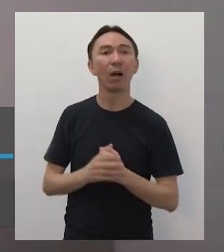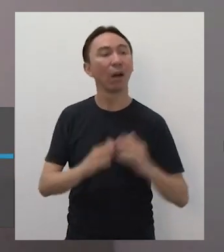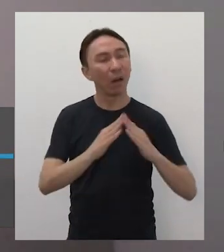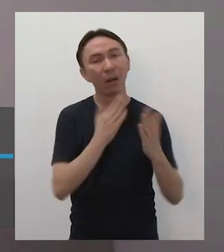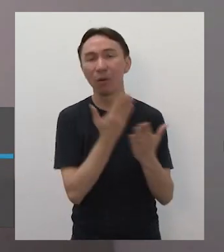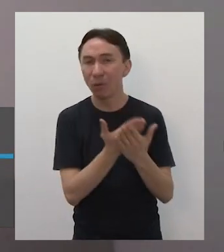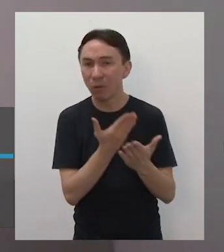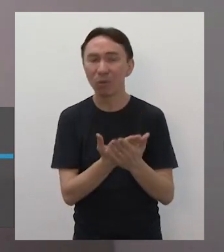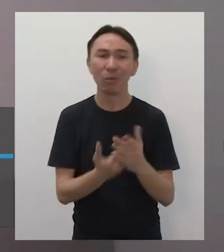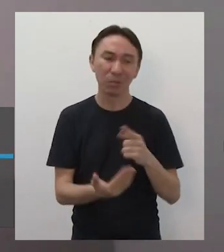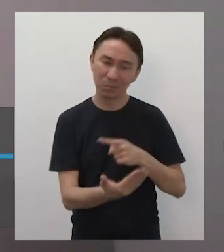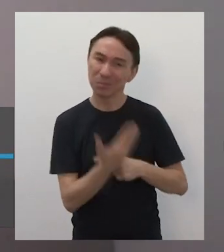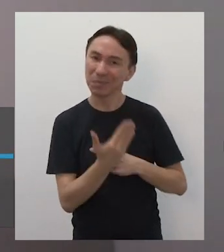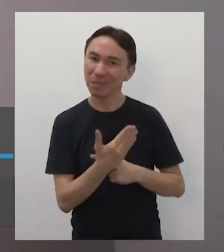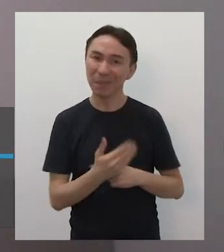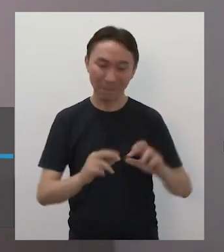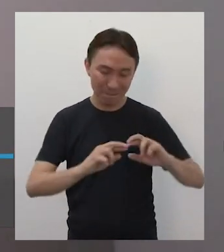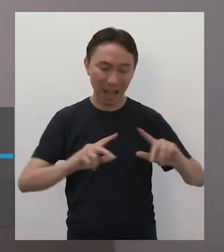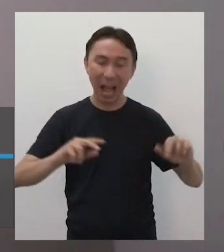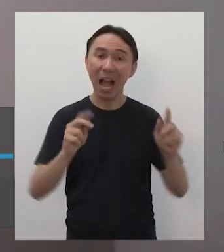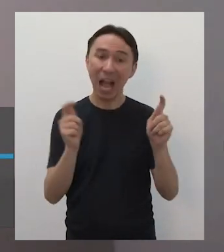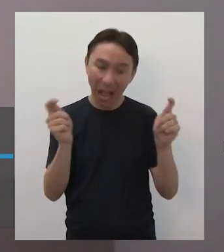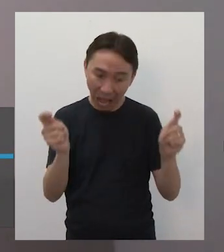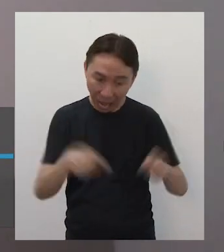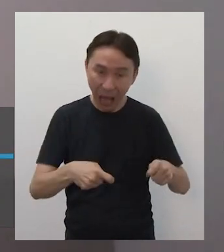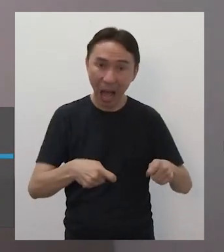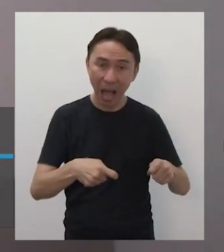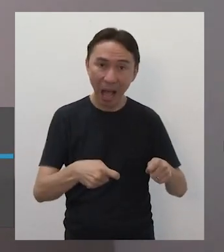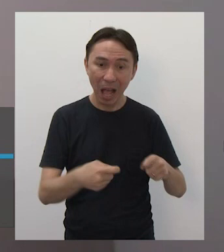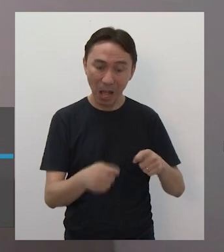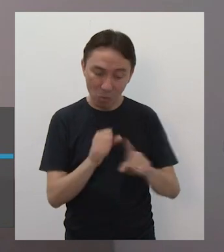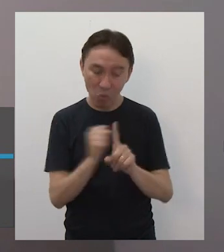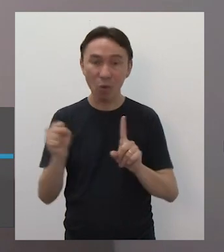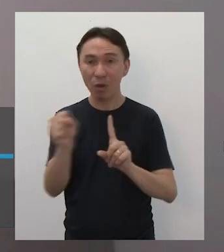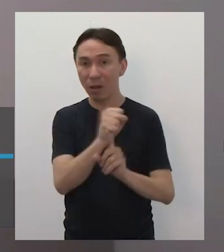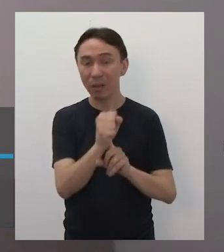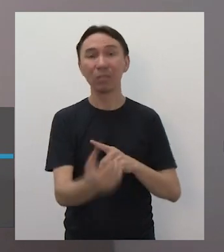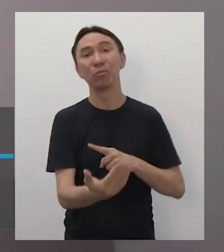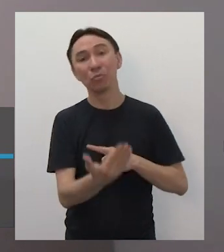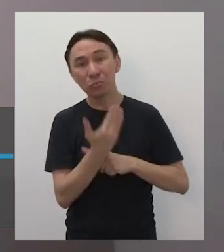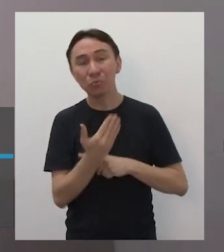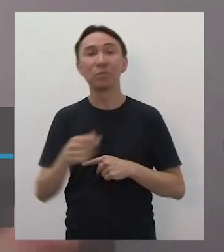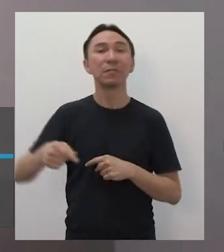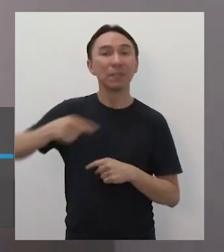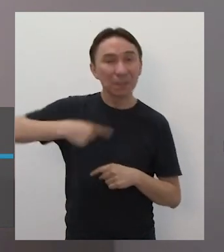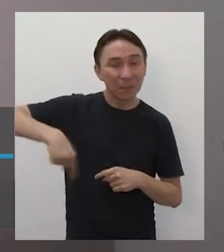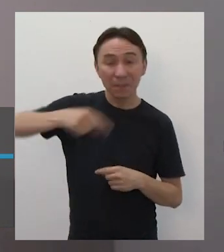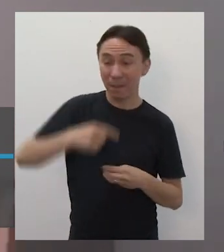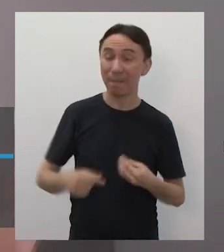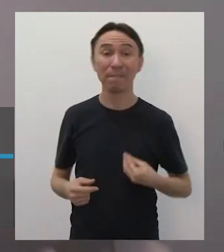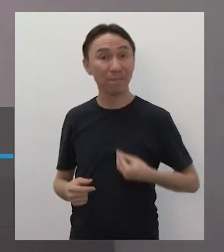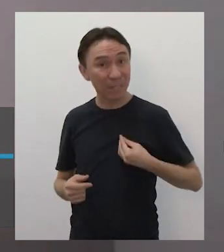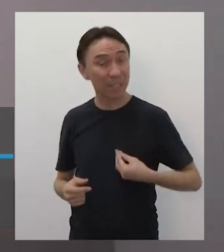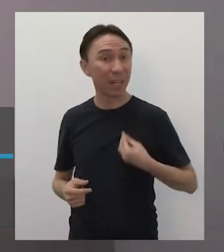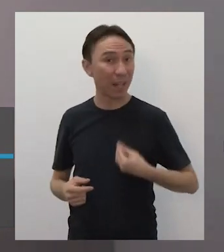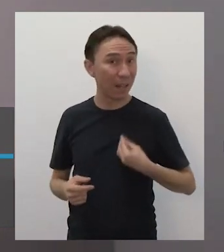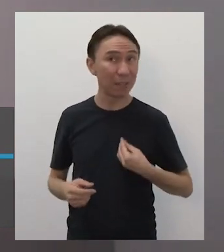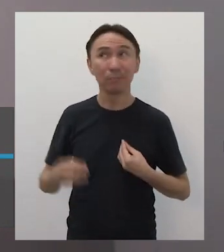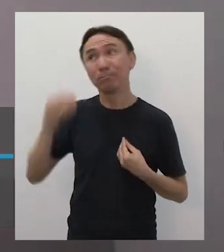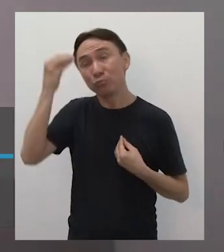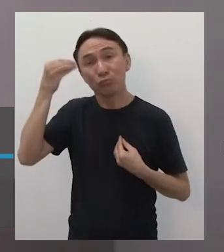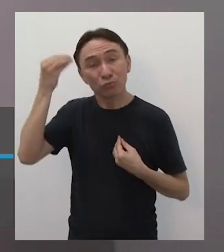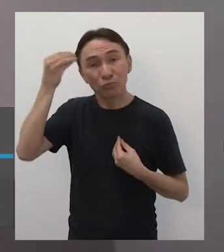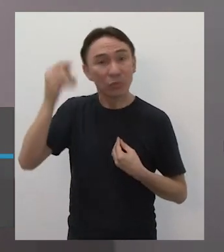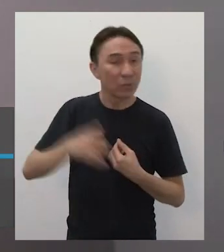competências socioemocionais, elas nos ajudam muito, por exemplo, a estarmos abertos a novas experiências de vida, como agora, né, esses nossos